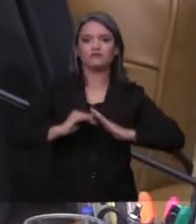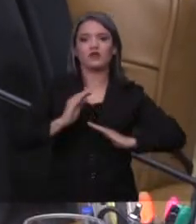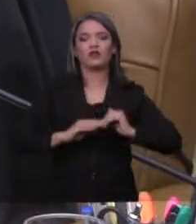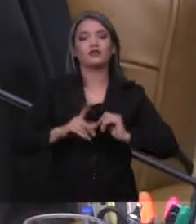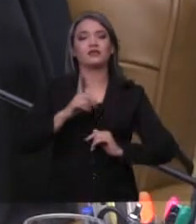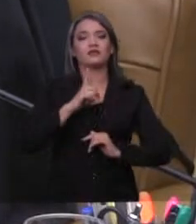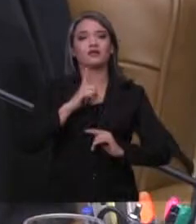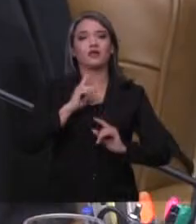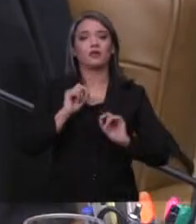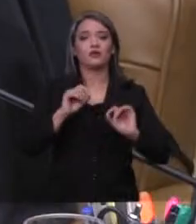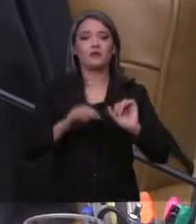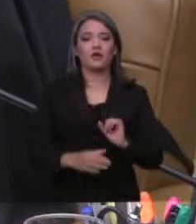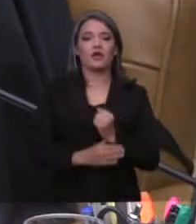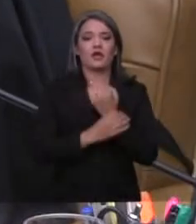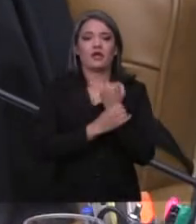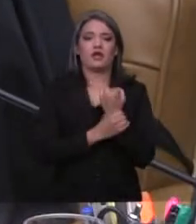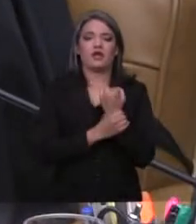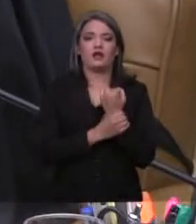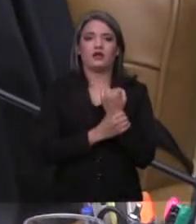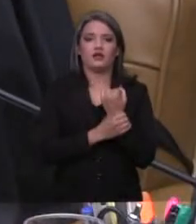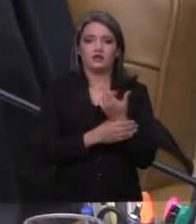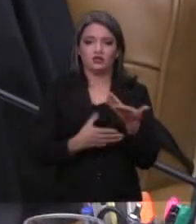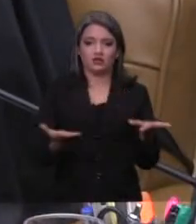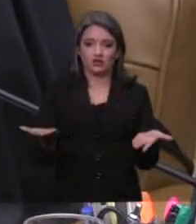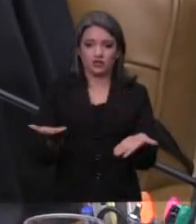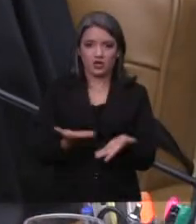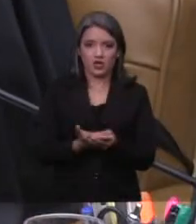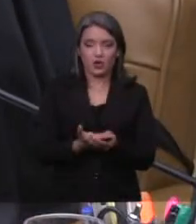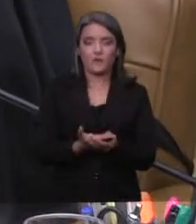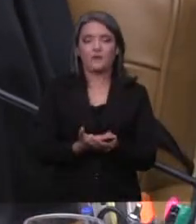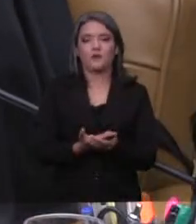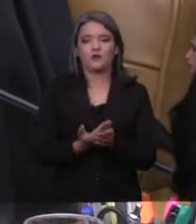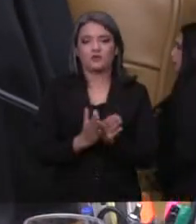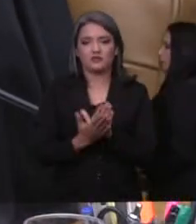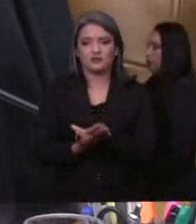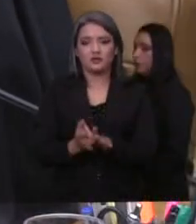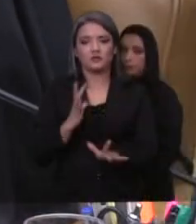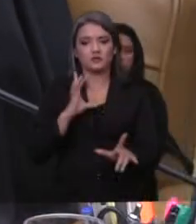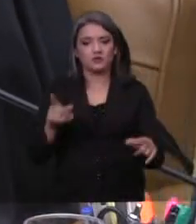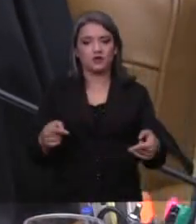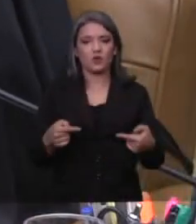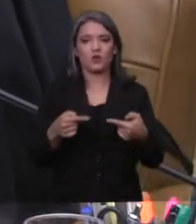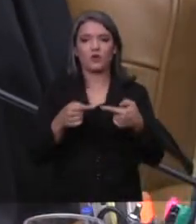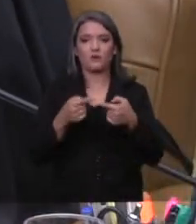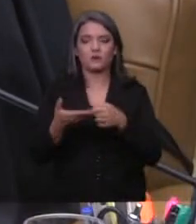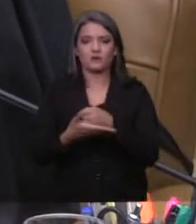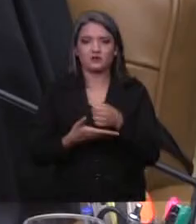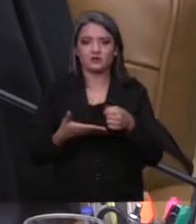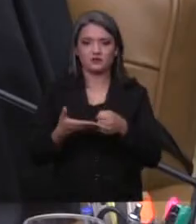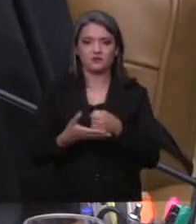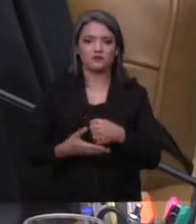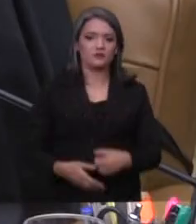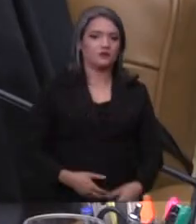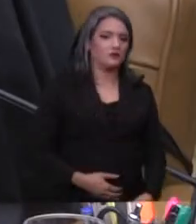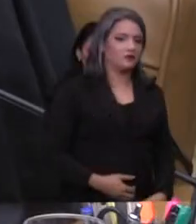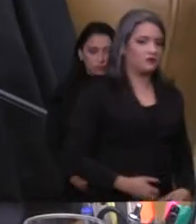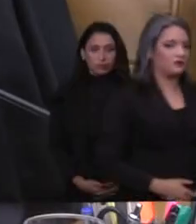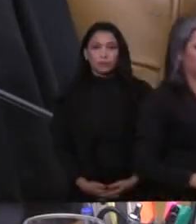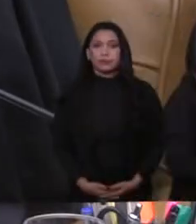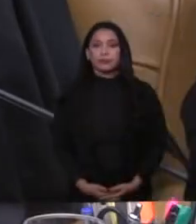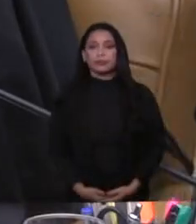buscar garantir um processo que esteja consentâneo com os princípios elencados na